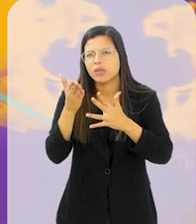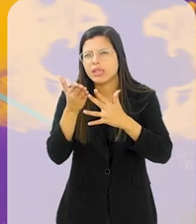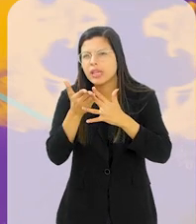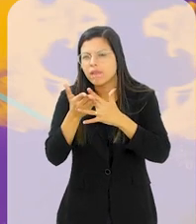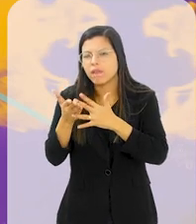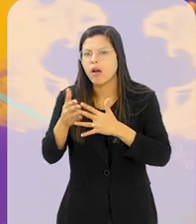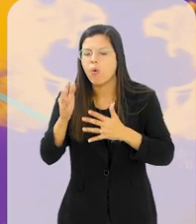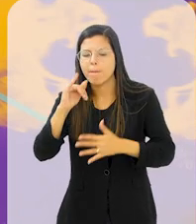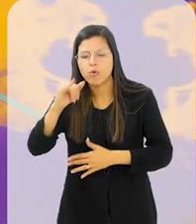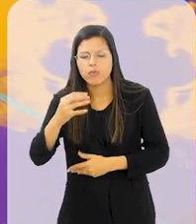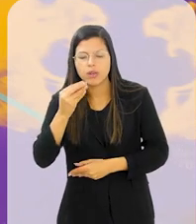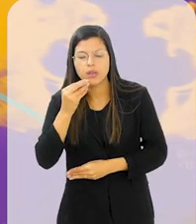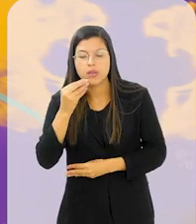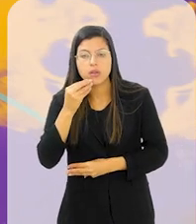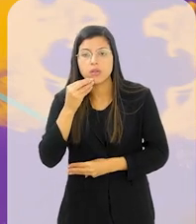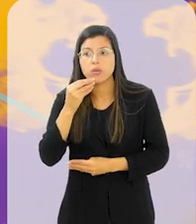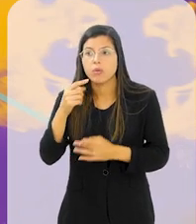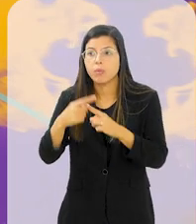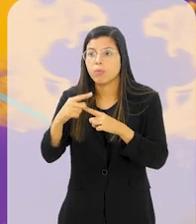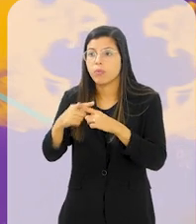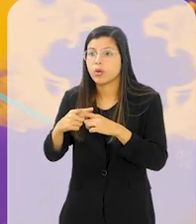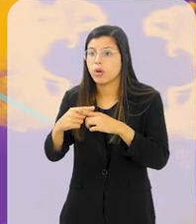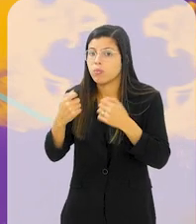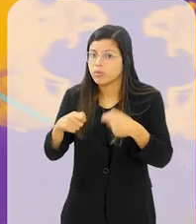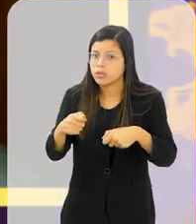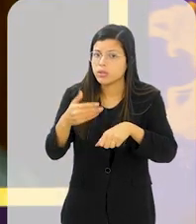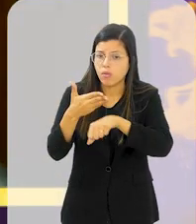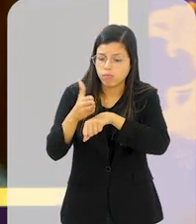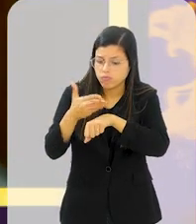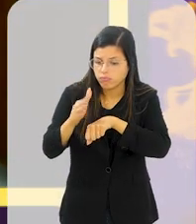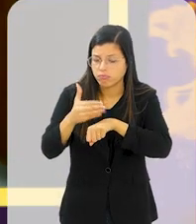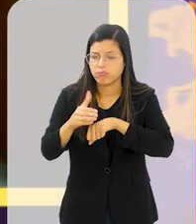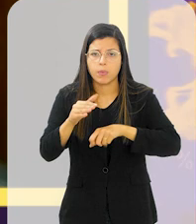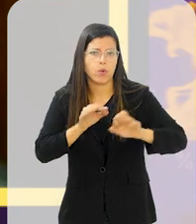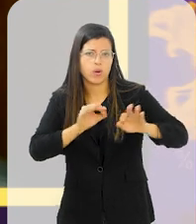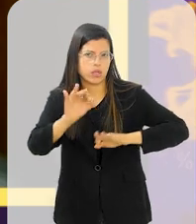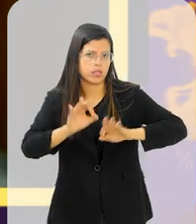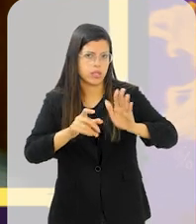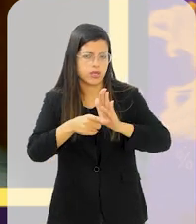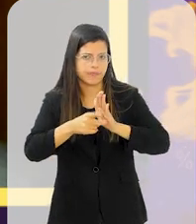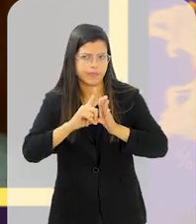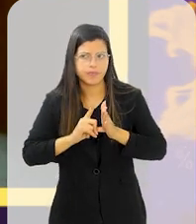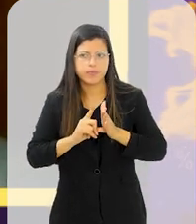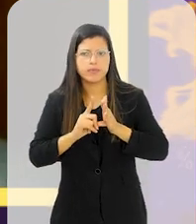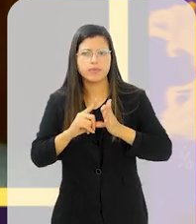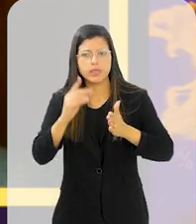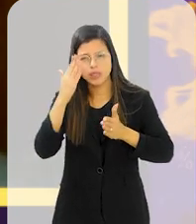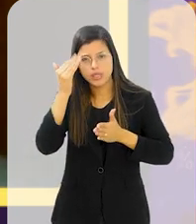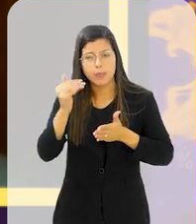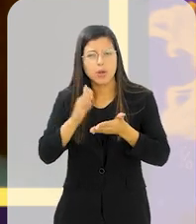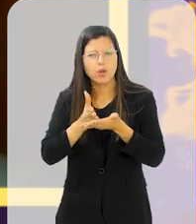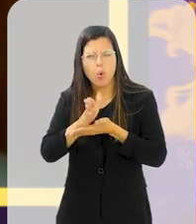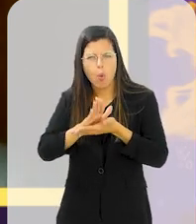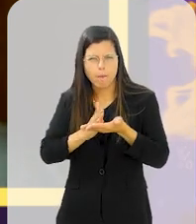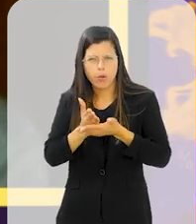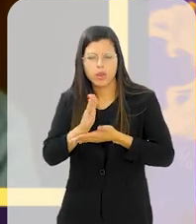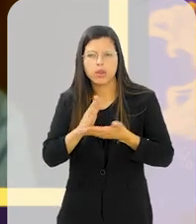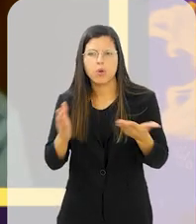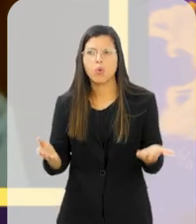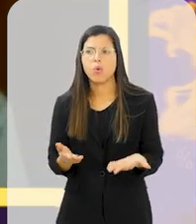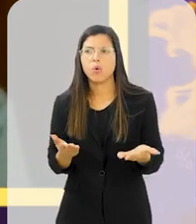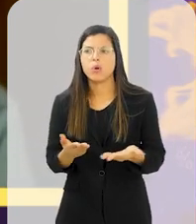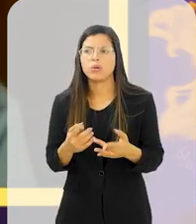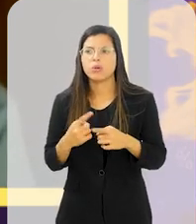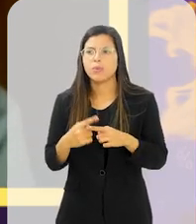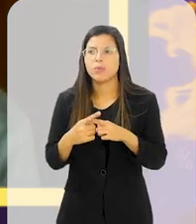eu vou falar, por quê? Eu não creio na possibilidade de eu fazer um bom trabalho se eu não tiver suficientemente preparado. Então, assim, sabe o que me incomoda no futebol hoje? Essa